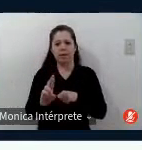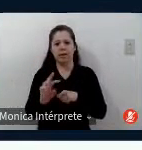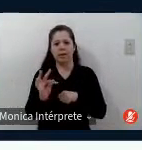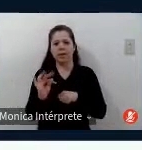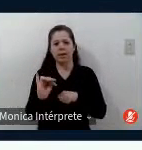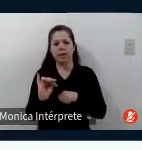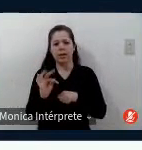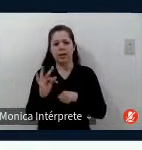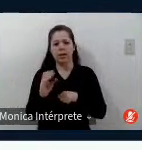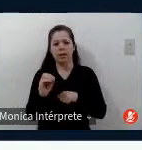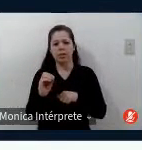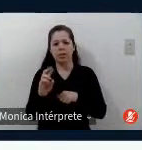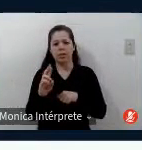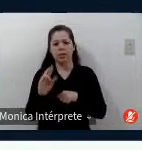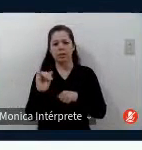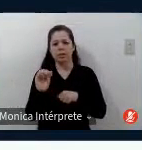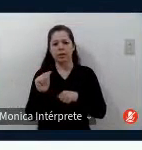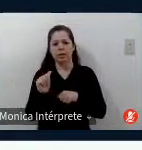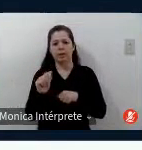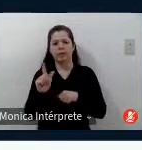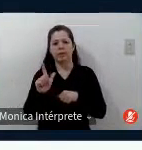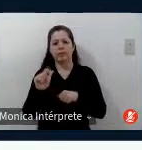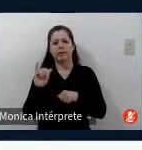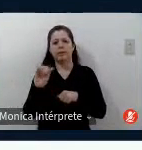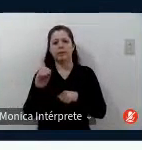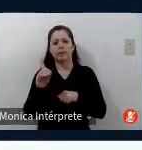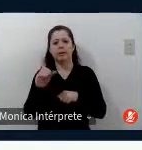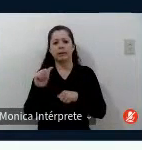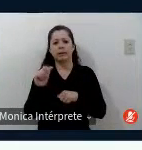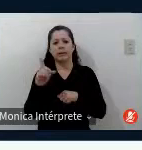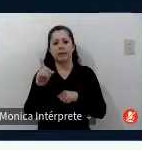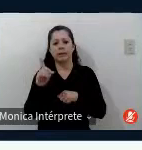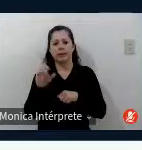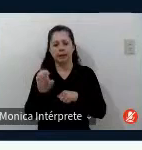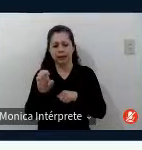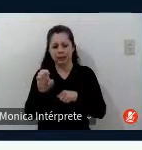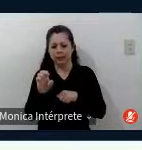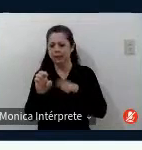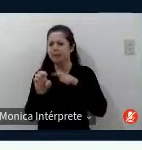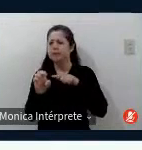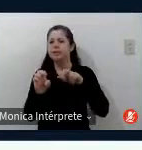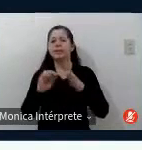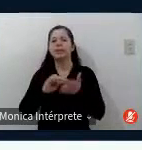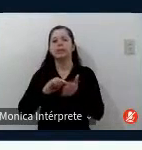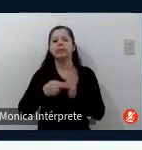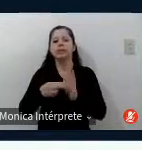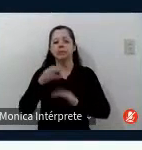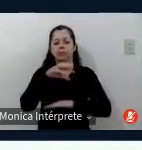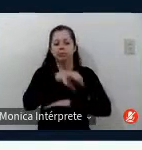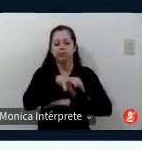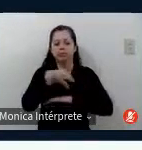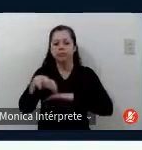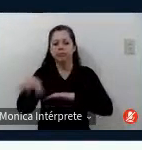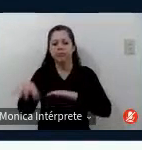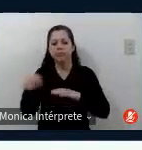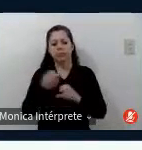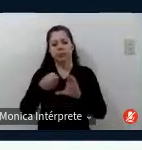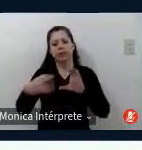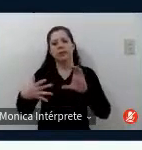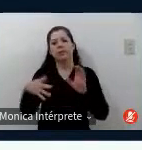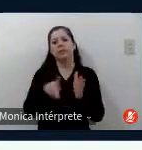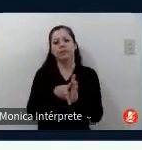são elementos que também estão presentes, né, na lei de criação dos IFES, né.